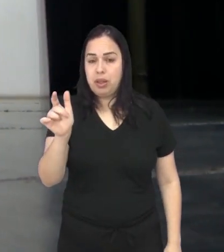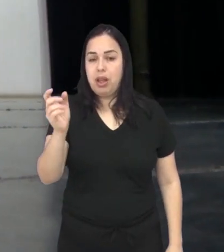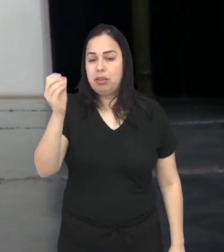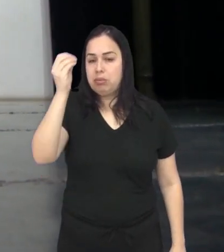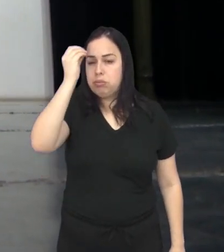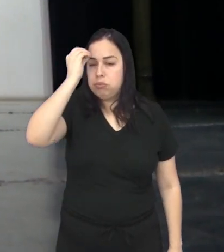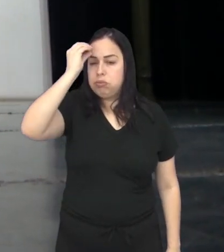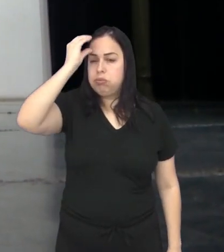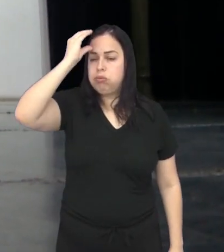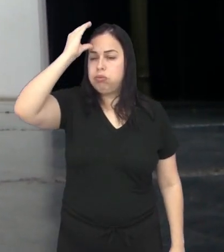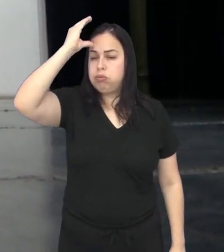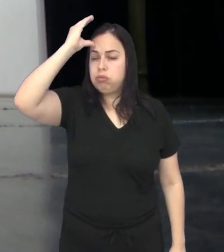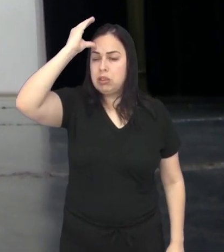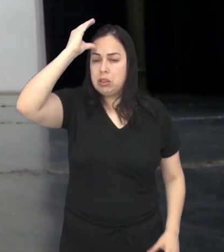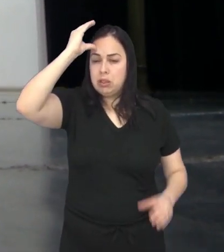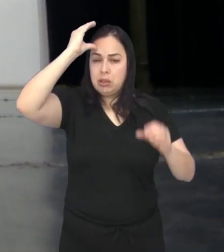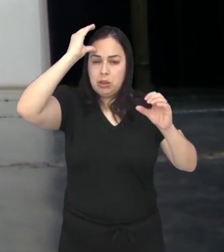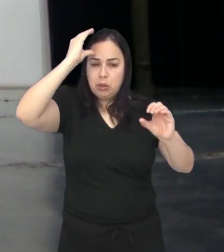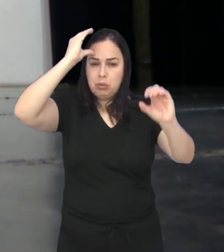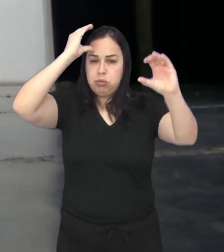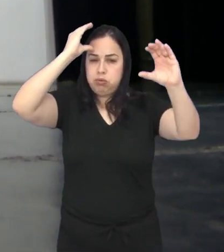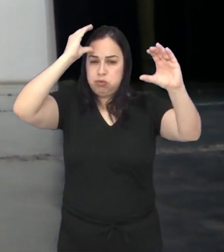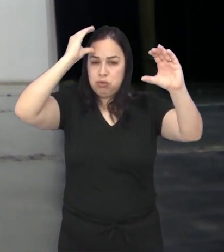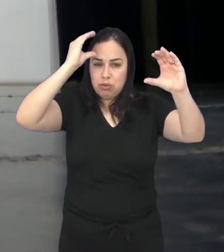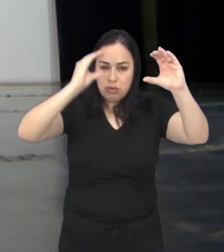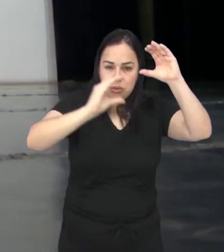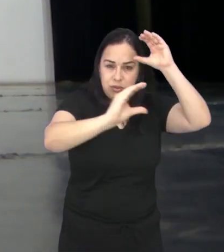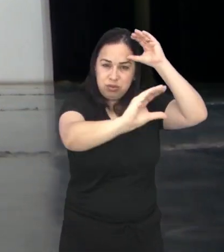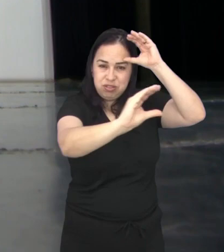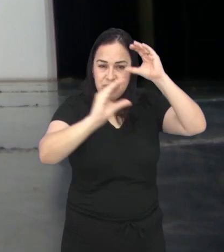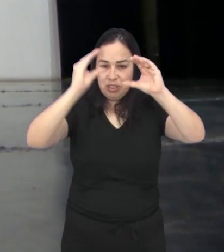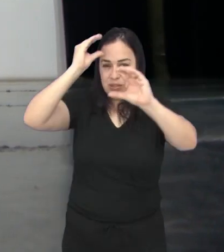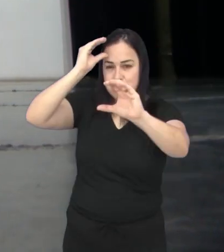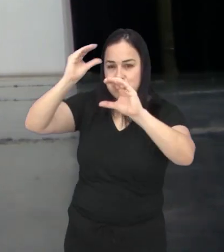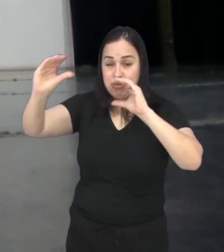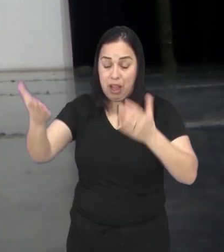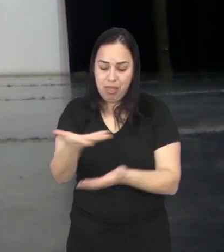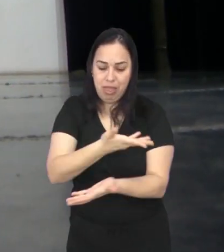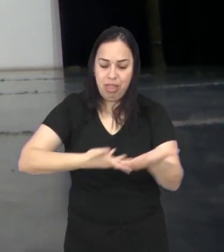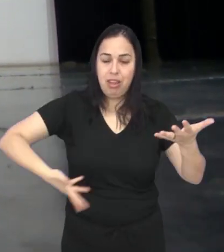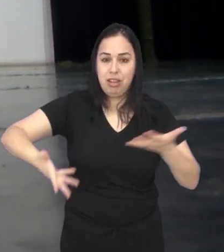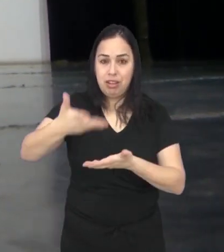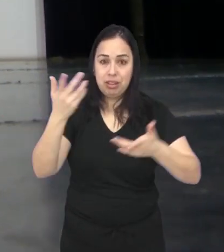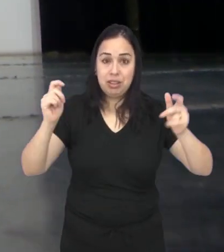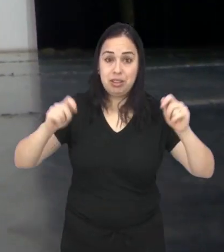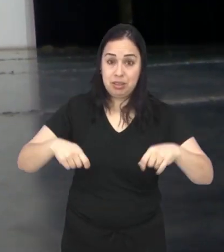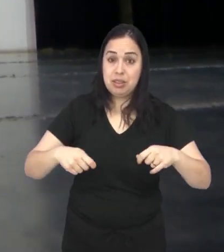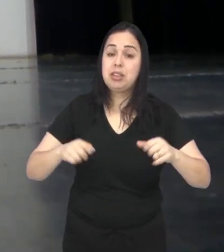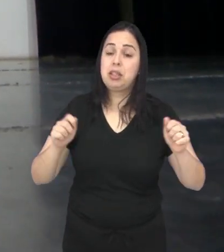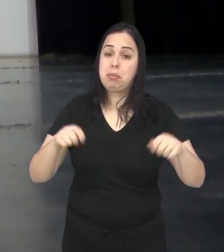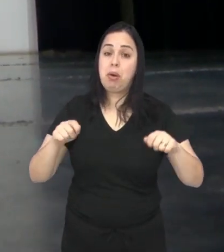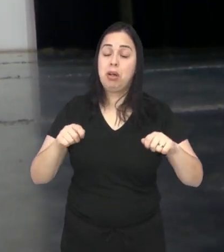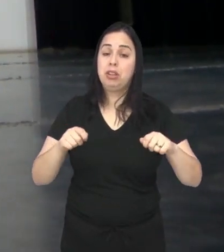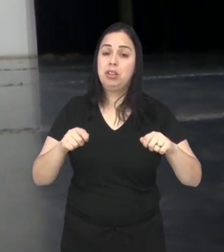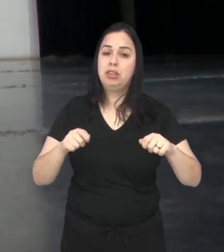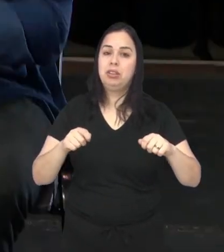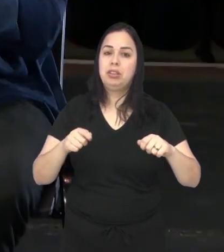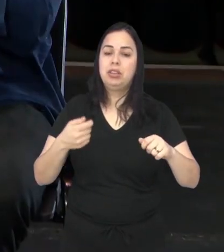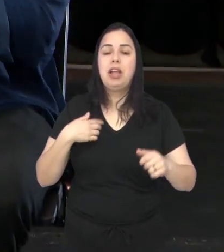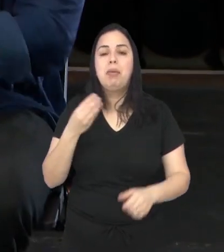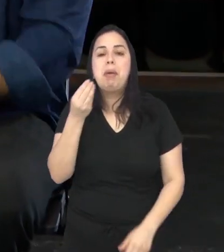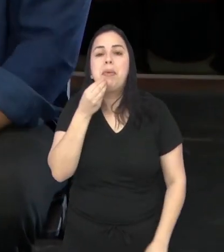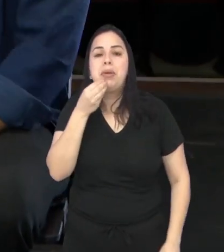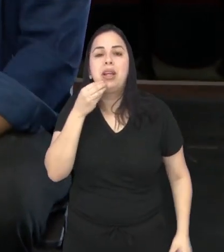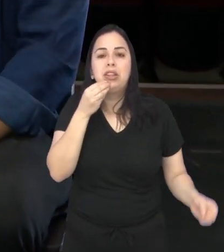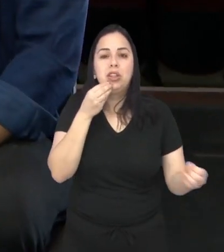e profissionais da área, que têm a oportunidade de ampliarem o seu networking, algo que pode resultar em novas oportunidades. E